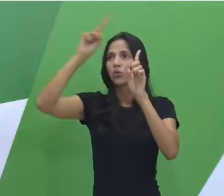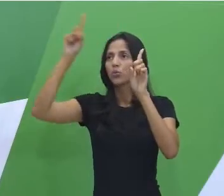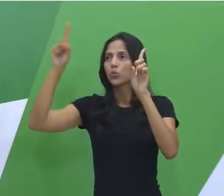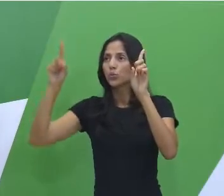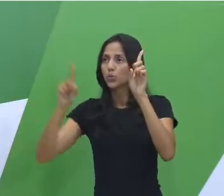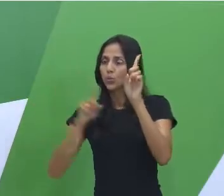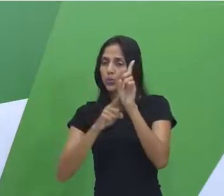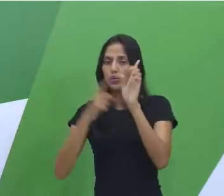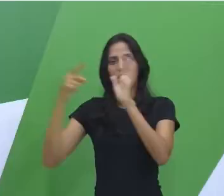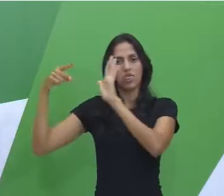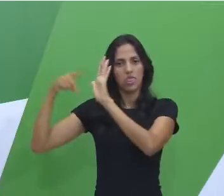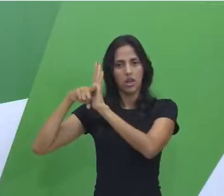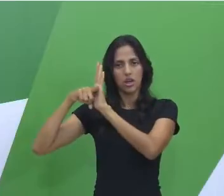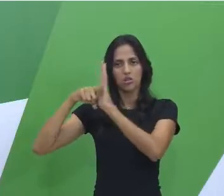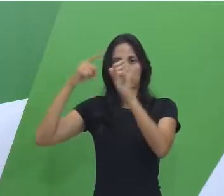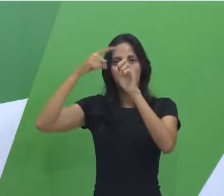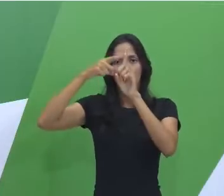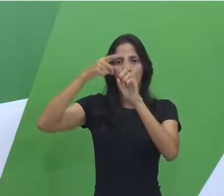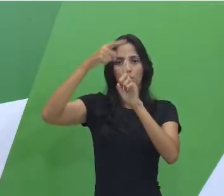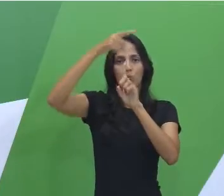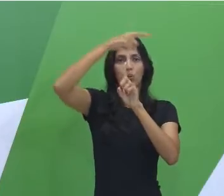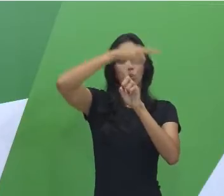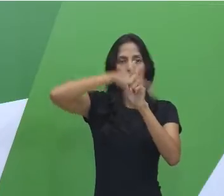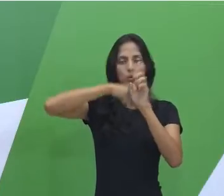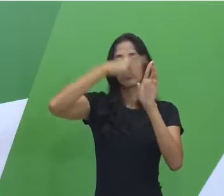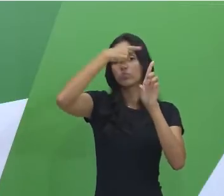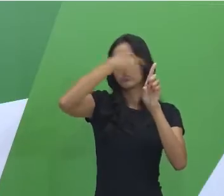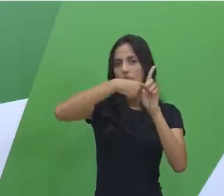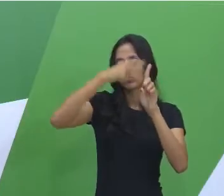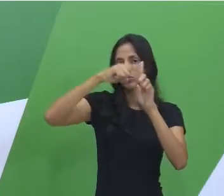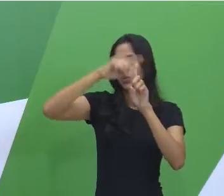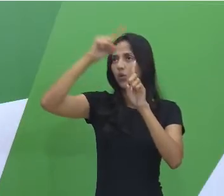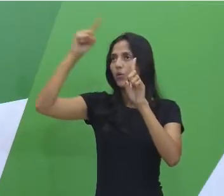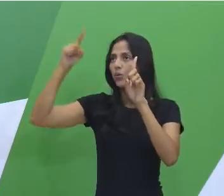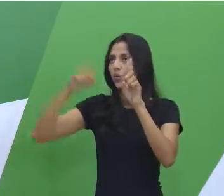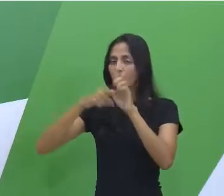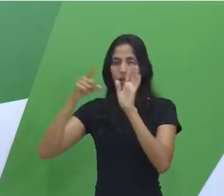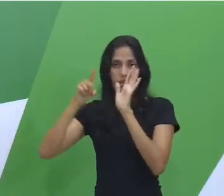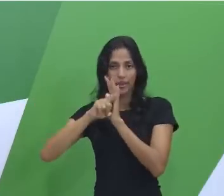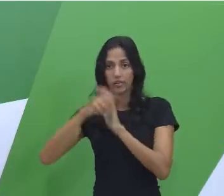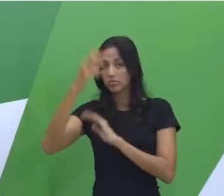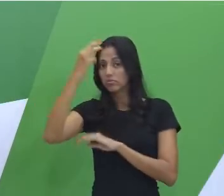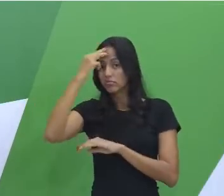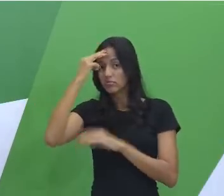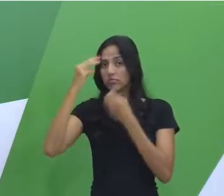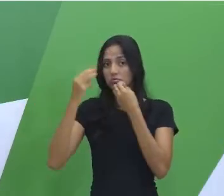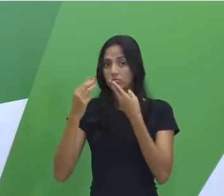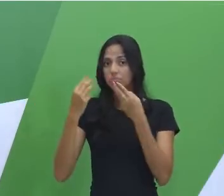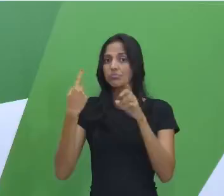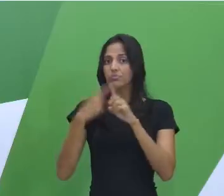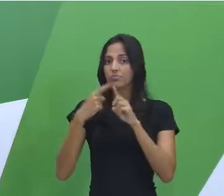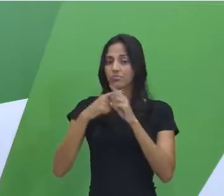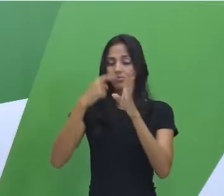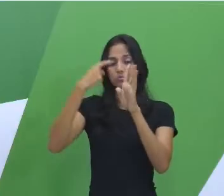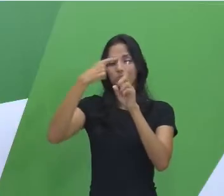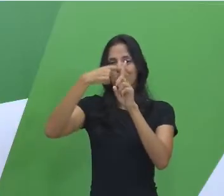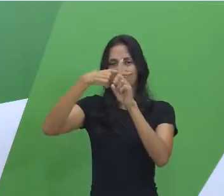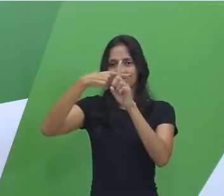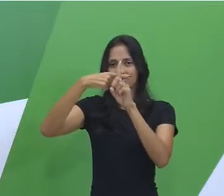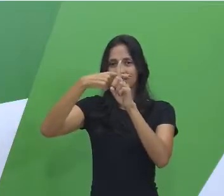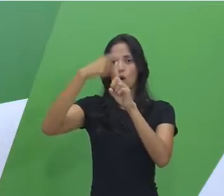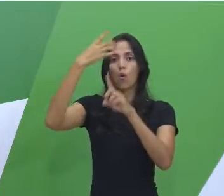horário são negativos. Os eixos coordenados, então, dividem a circunferência em 4 partes